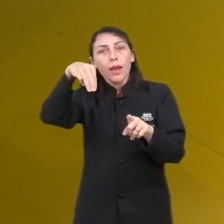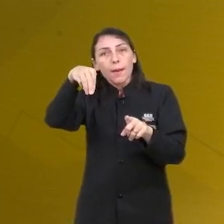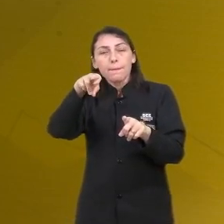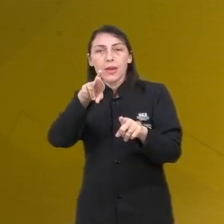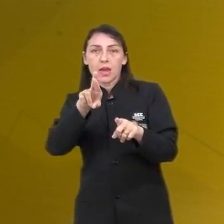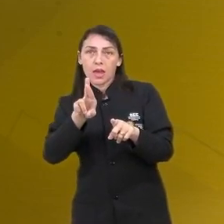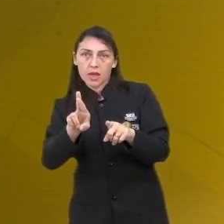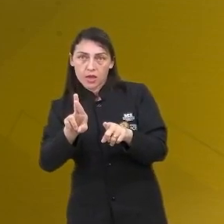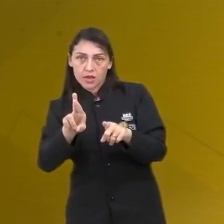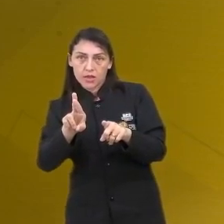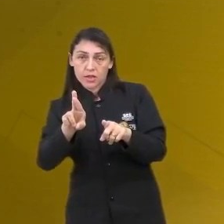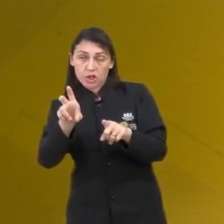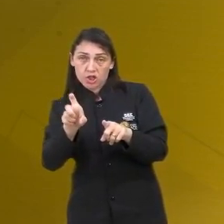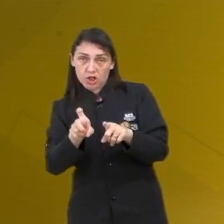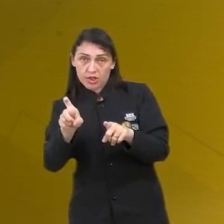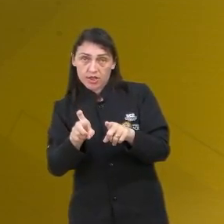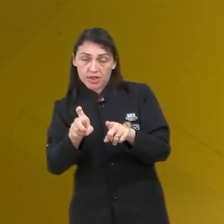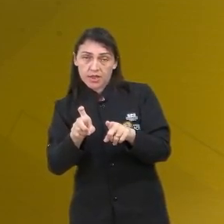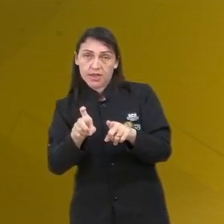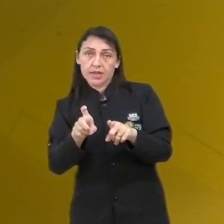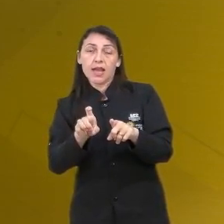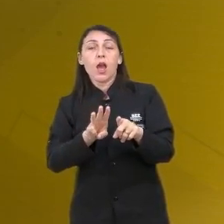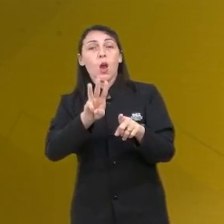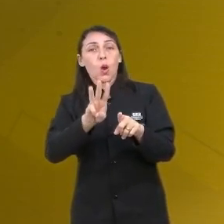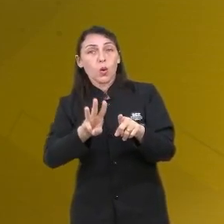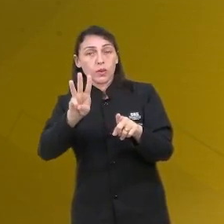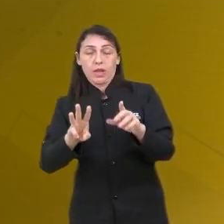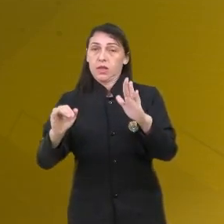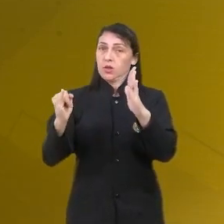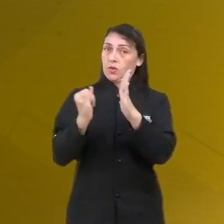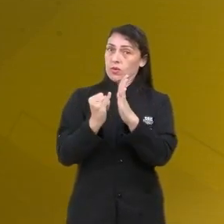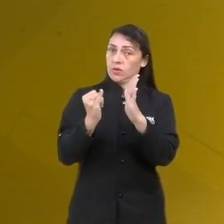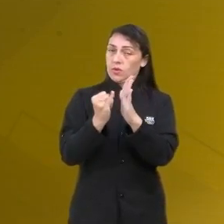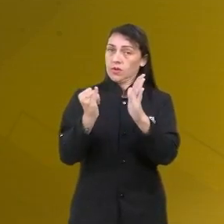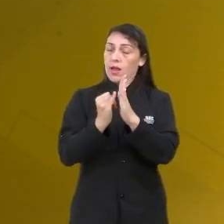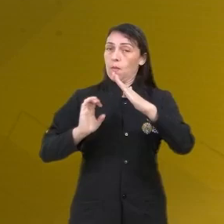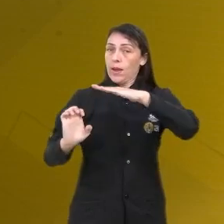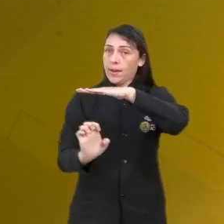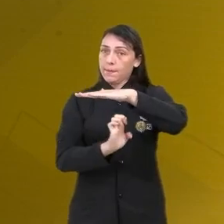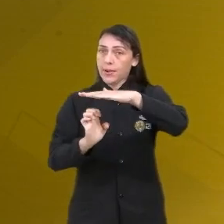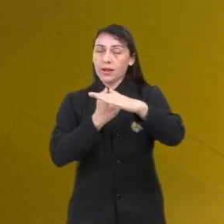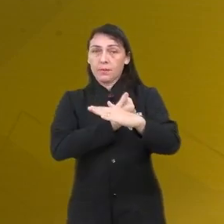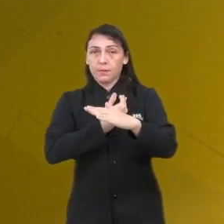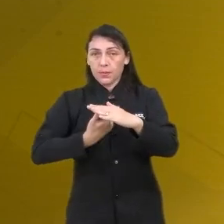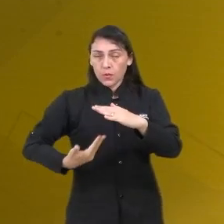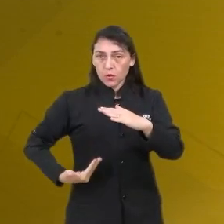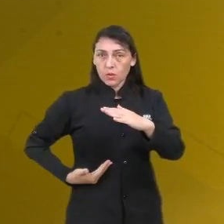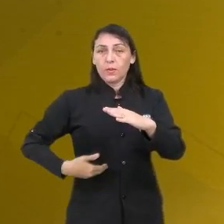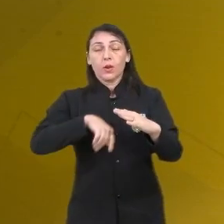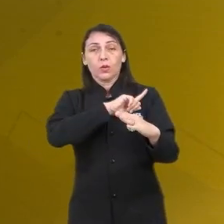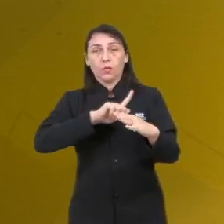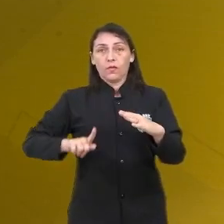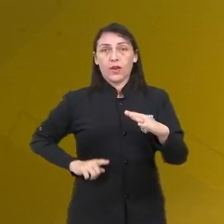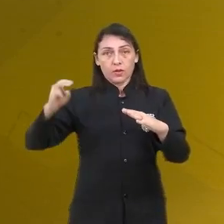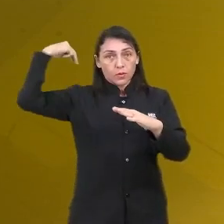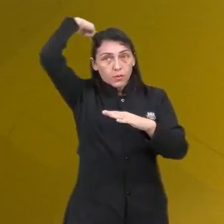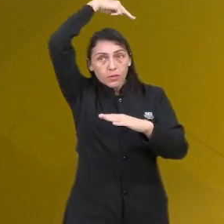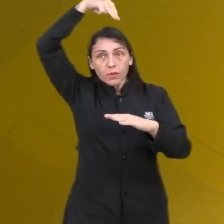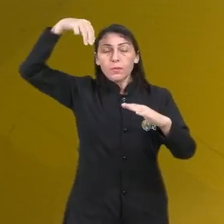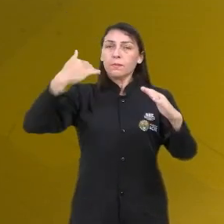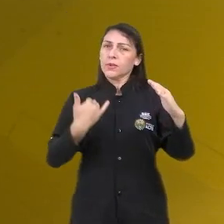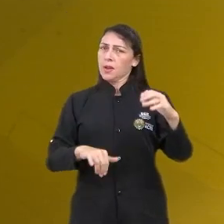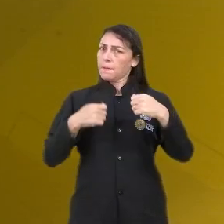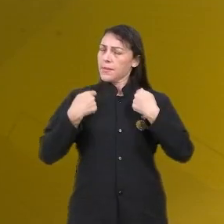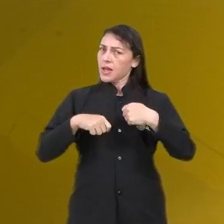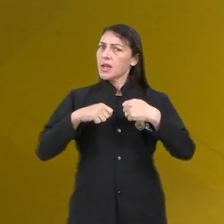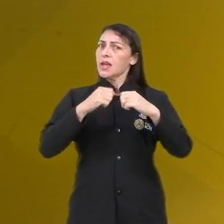gobierno.mx. MX, ou seja, é um site institucional, é uma empresa pública do governo mexicano. Preciso